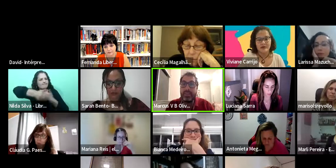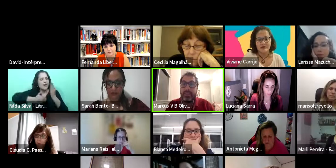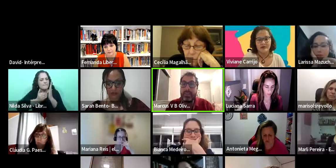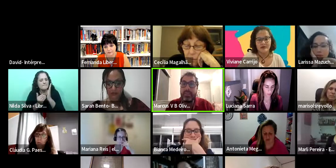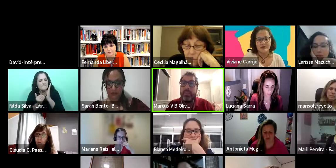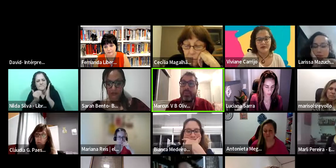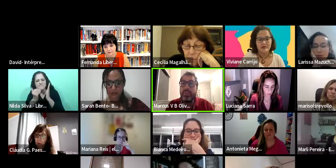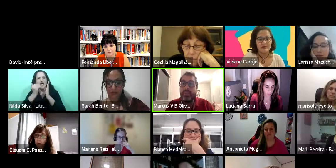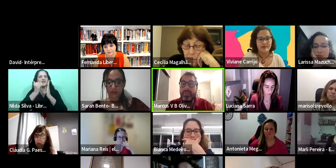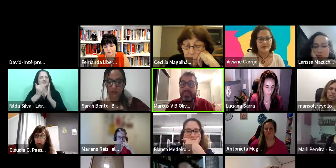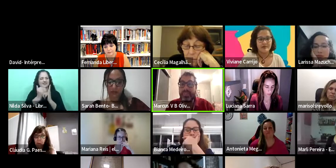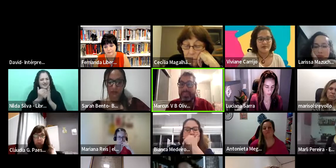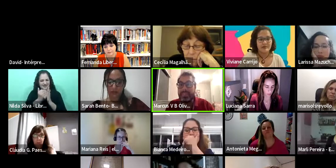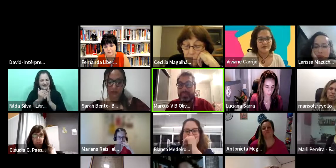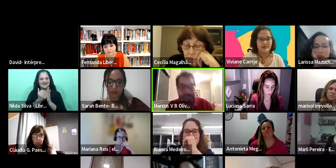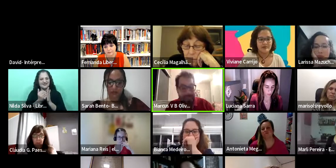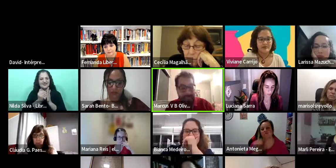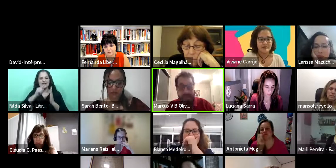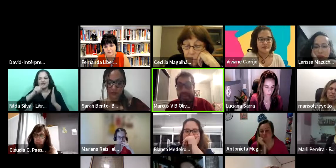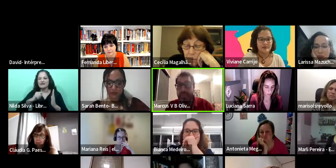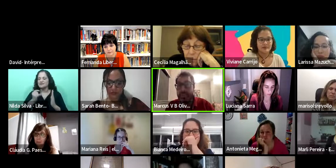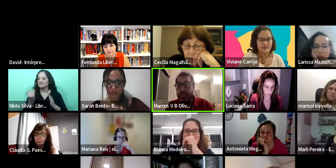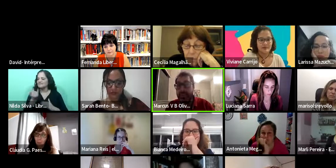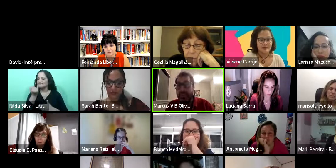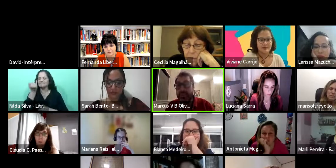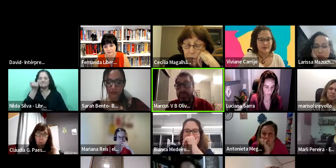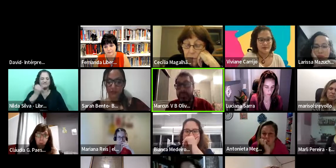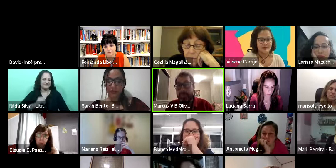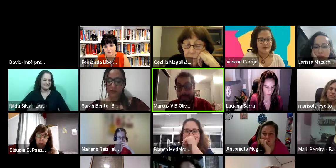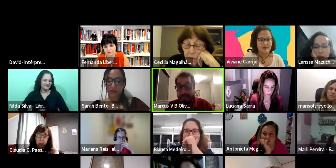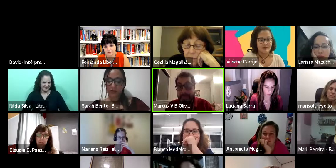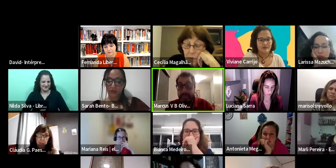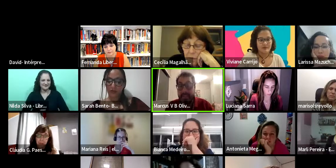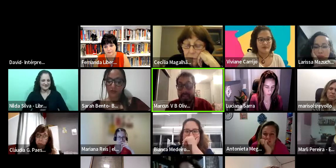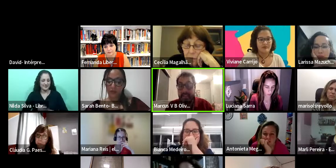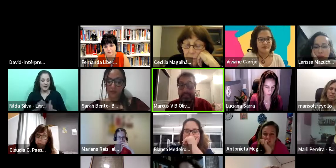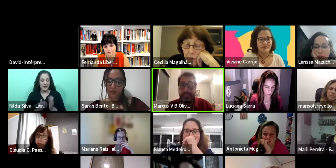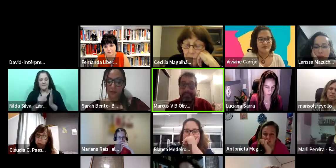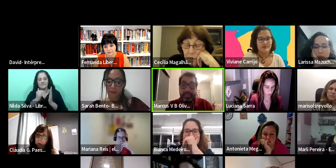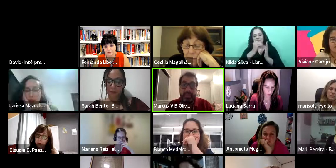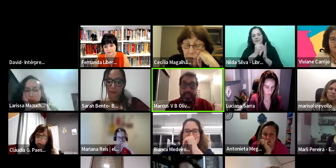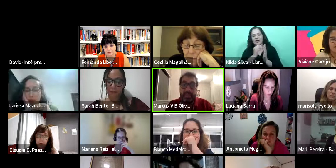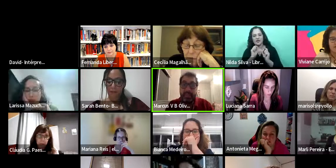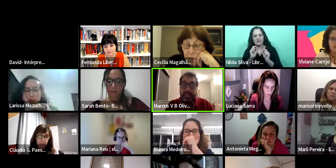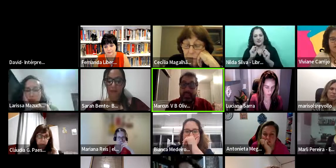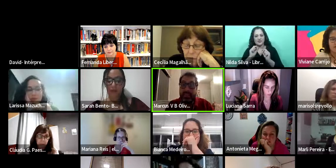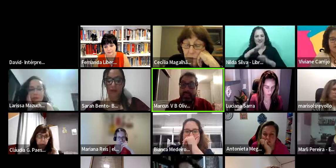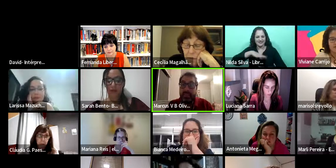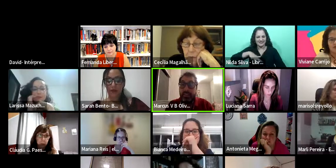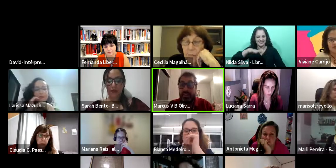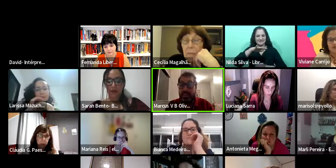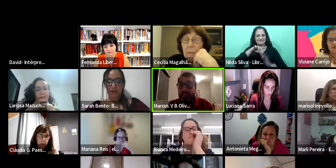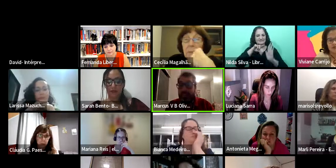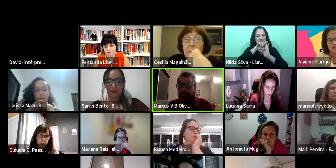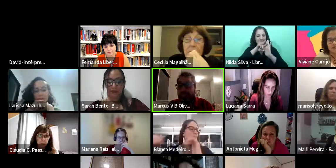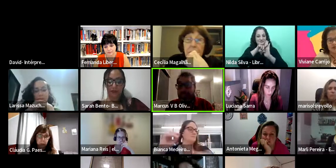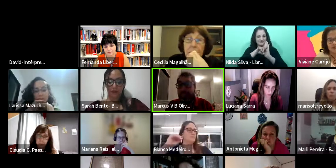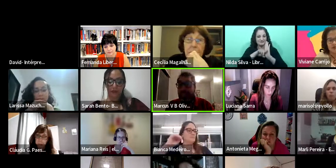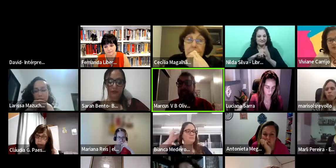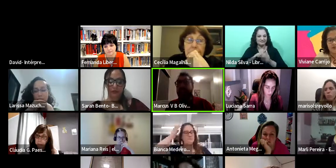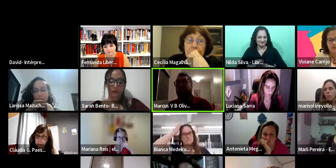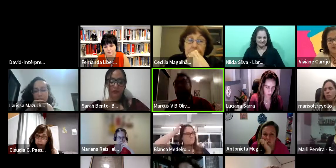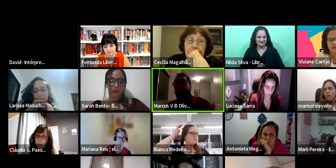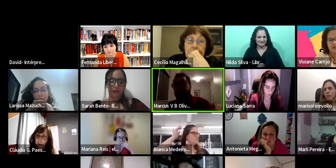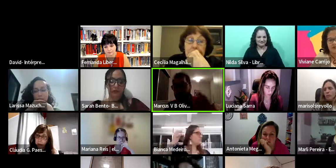sendo muito importante, mais do que o espaço da pesquisa. E, assim, eu acho que um